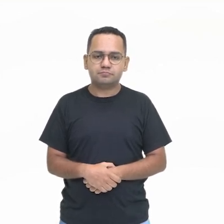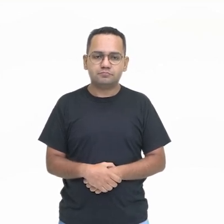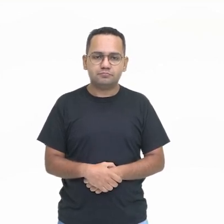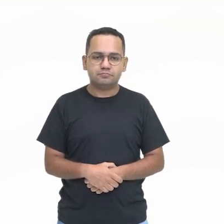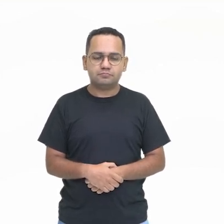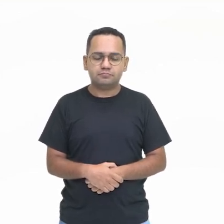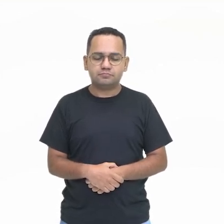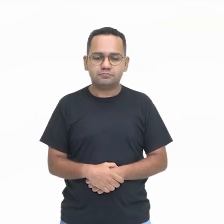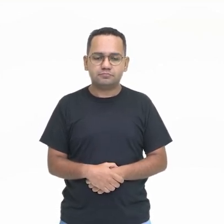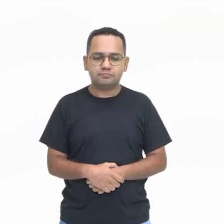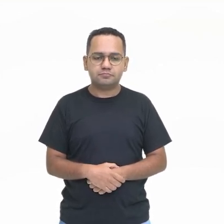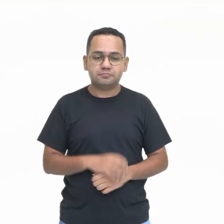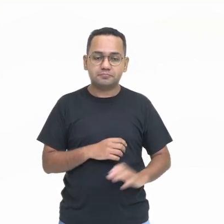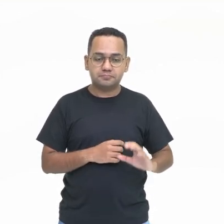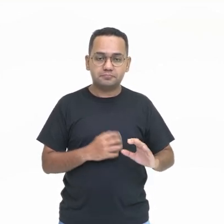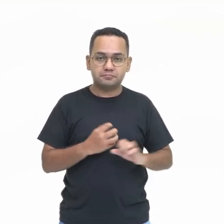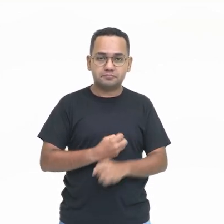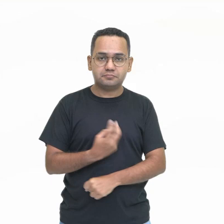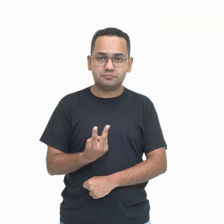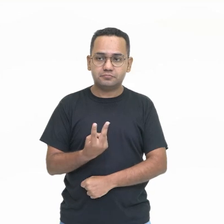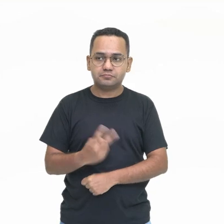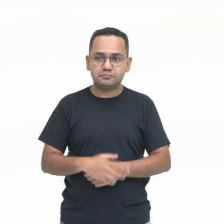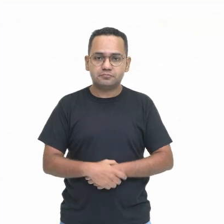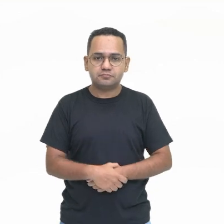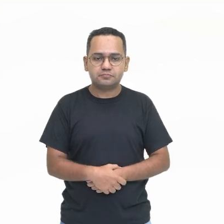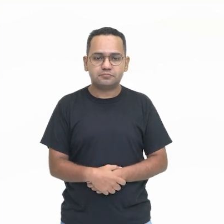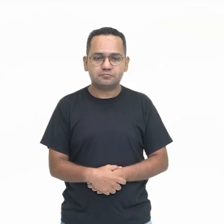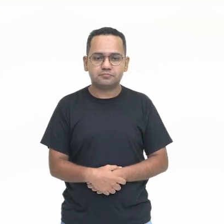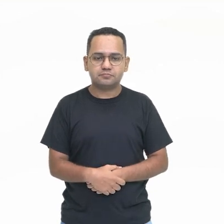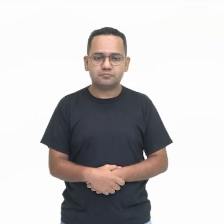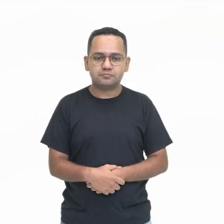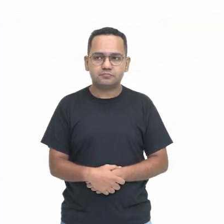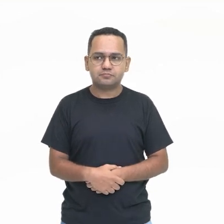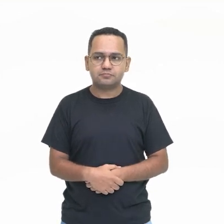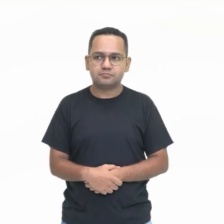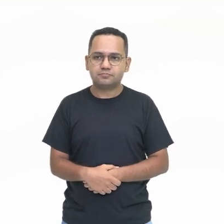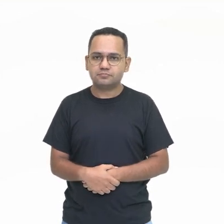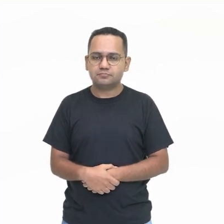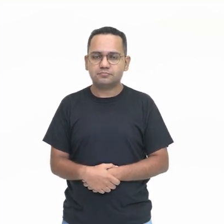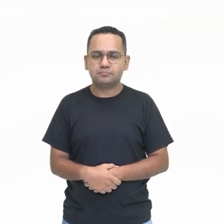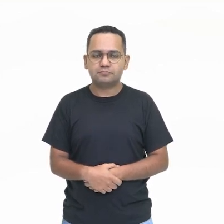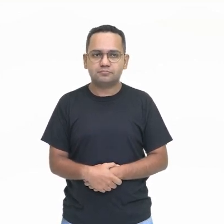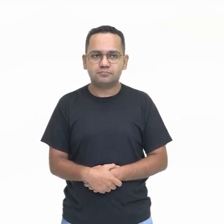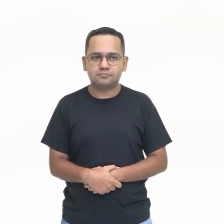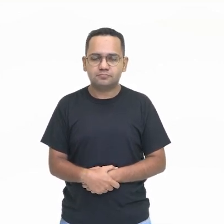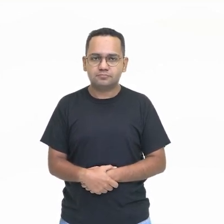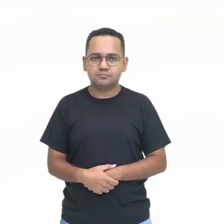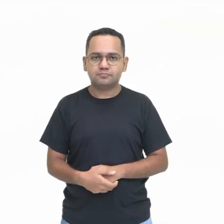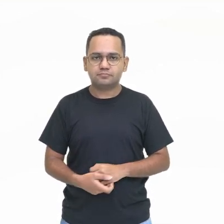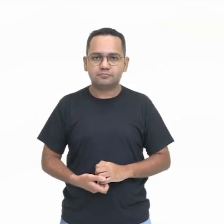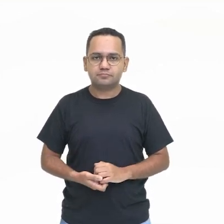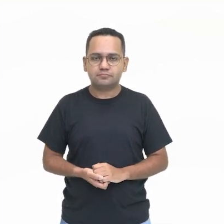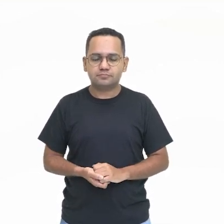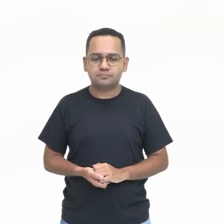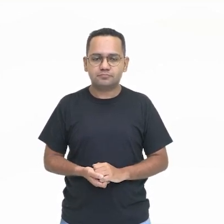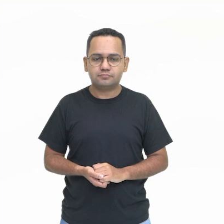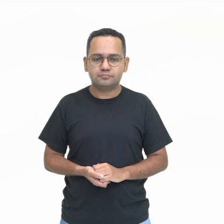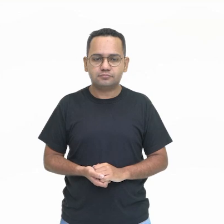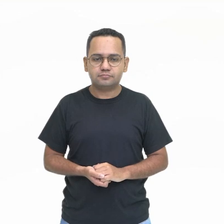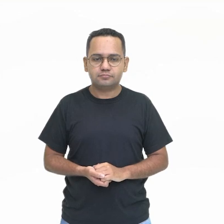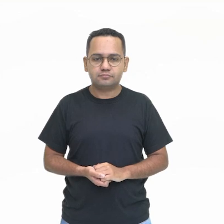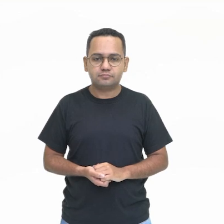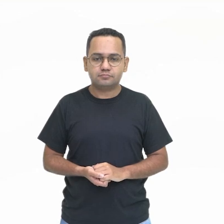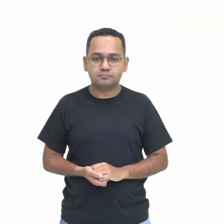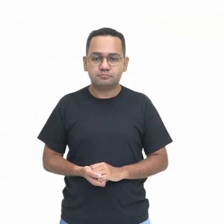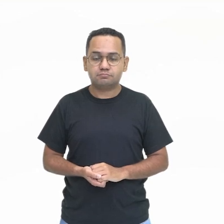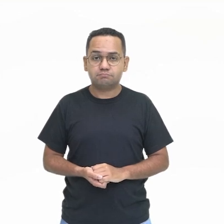B igual a 16. E o C é igual a 2. Certo? E aí, lembrar também ó, que